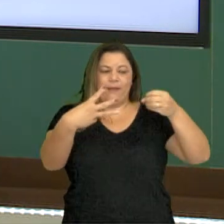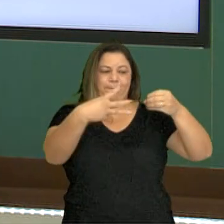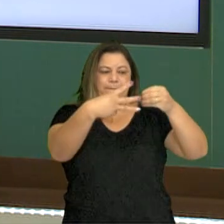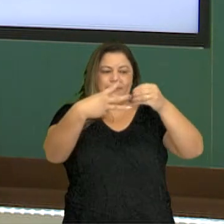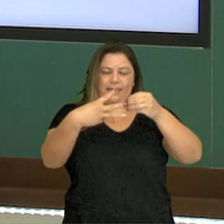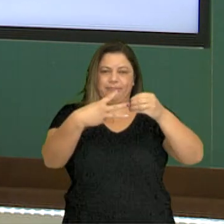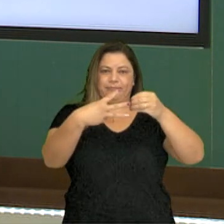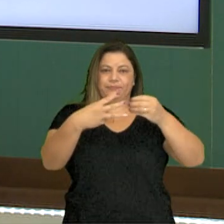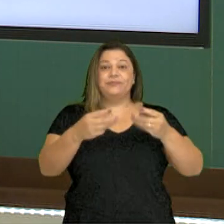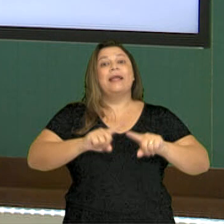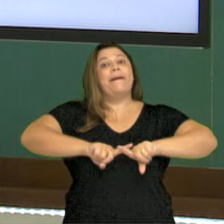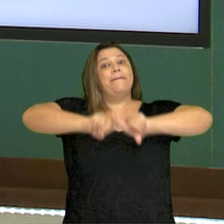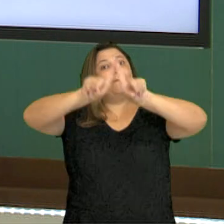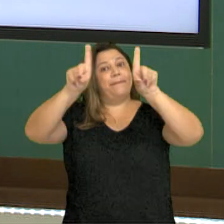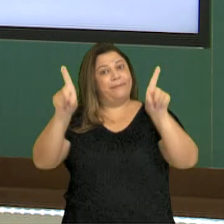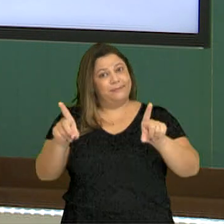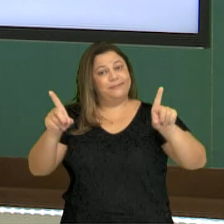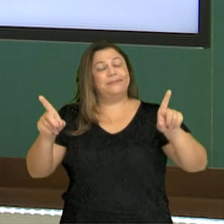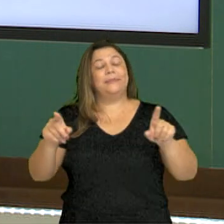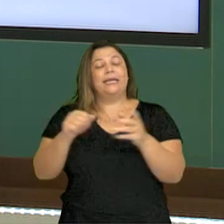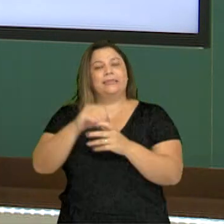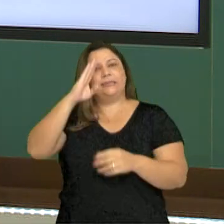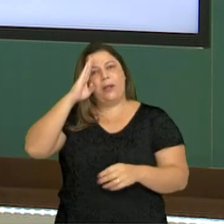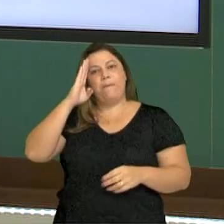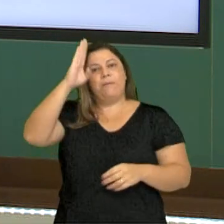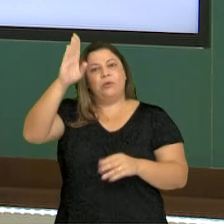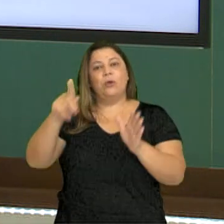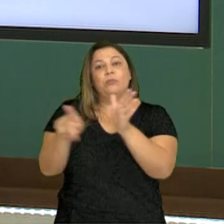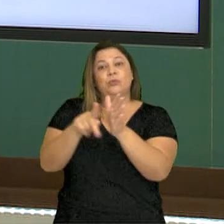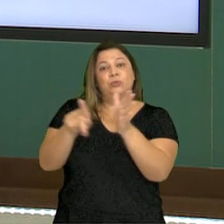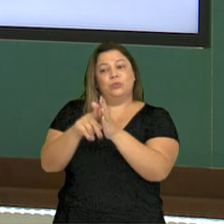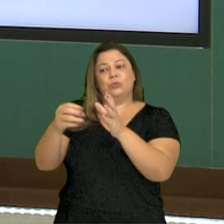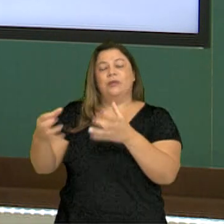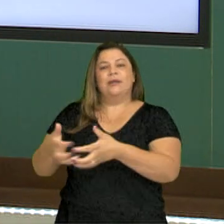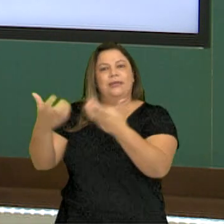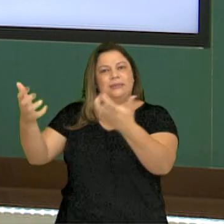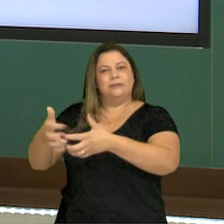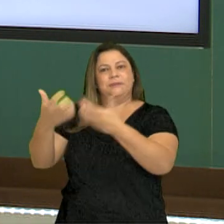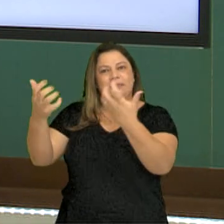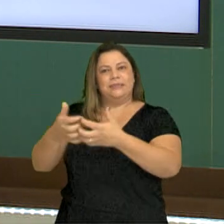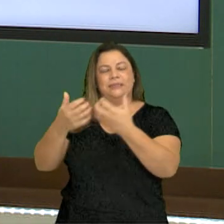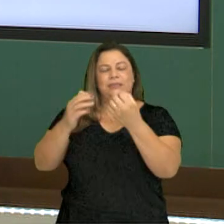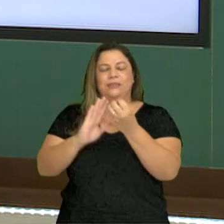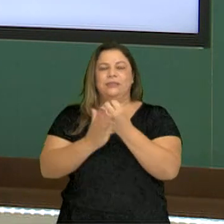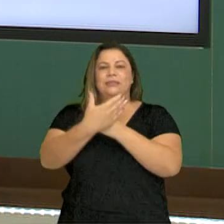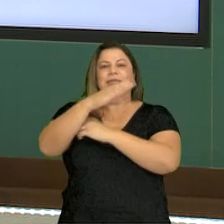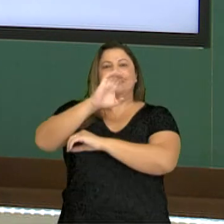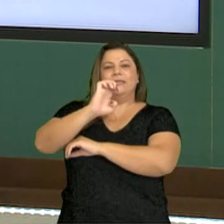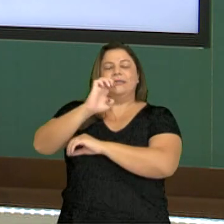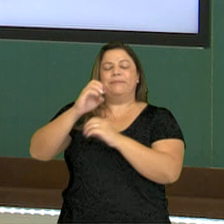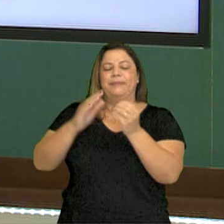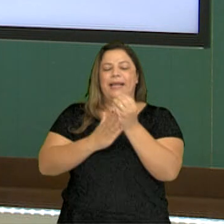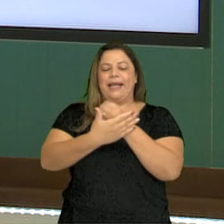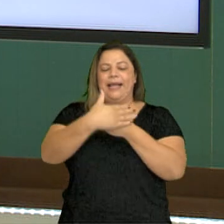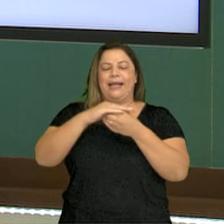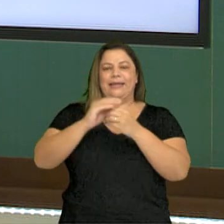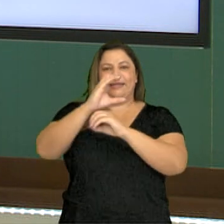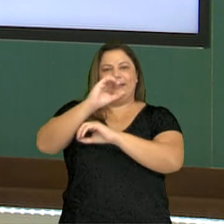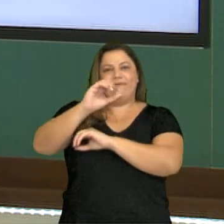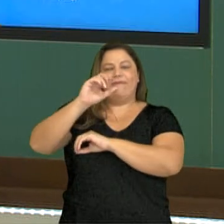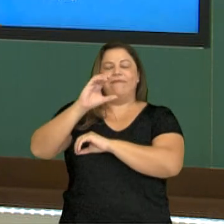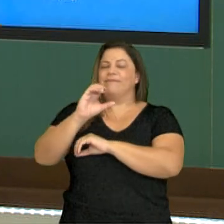genético. Porém, são exclusivas das plantas: parede celular, vacúolo e